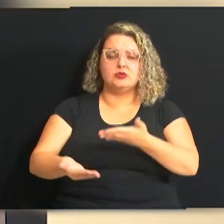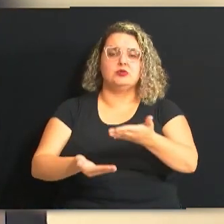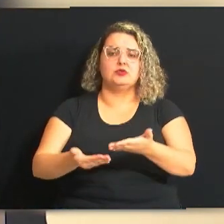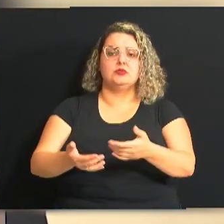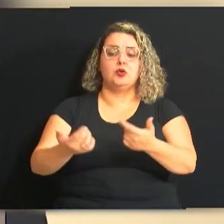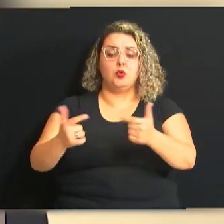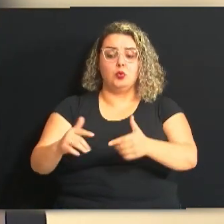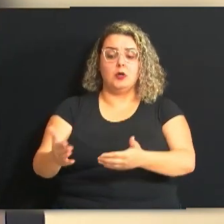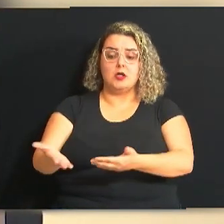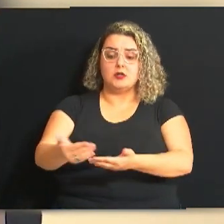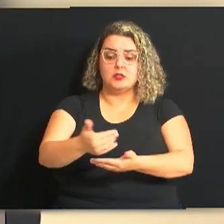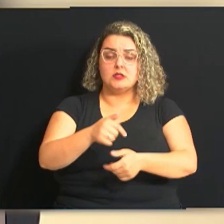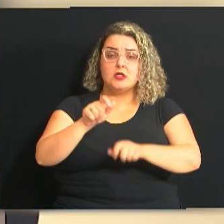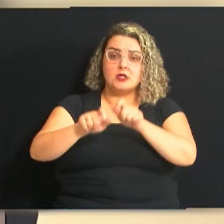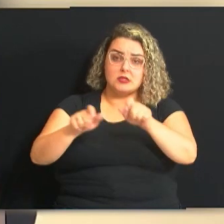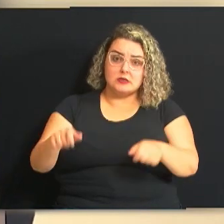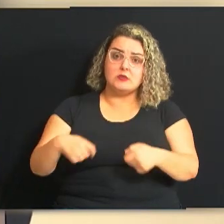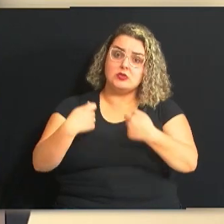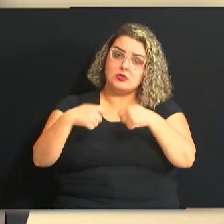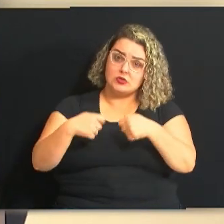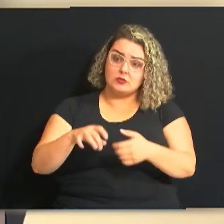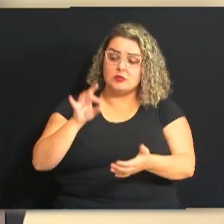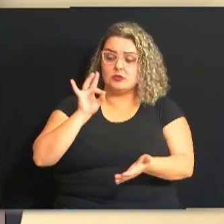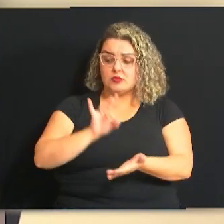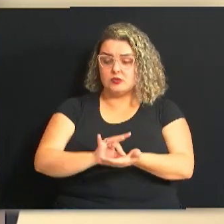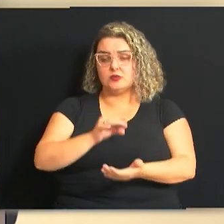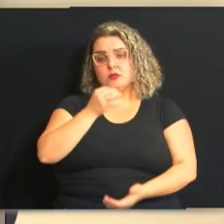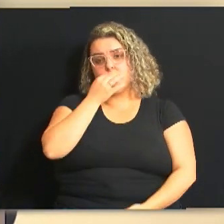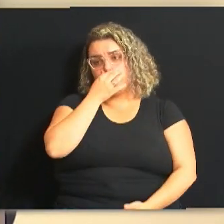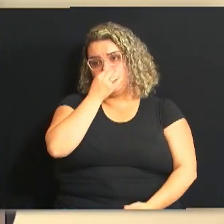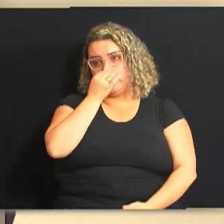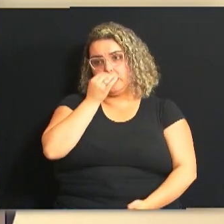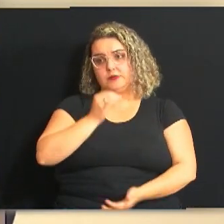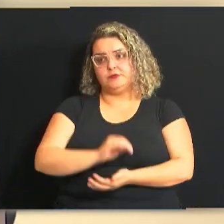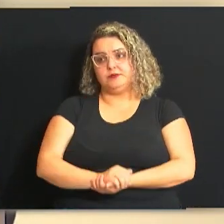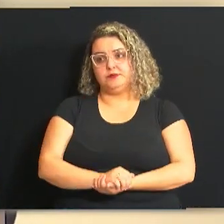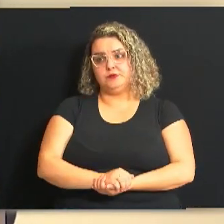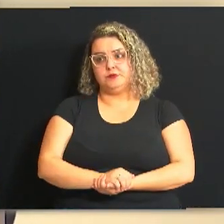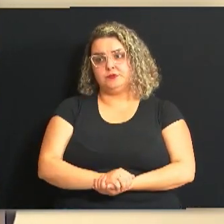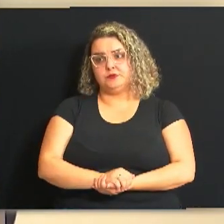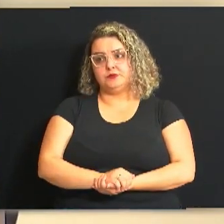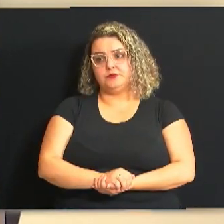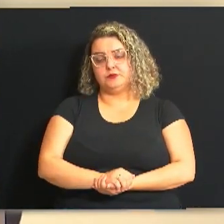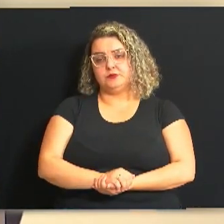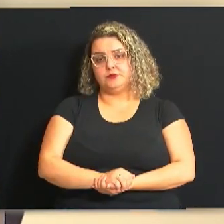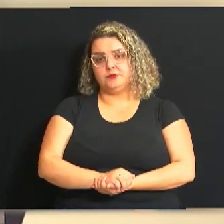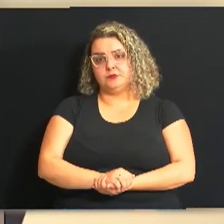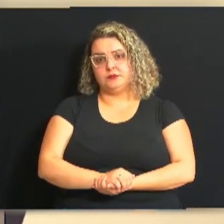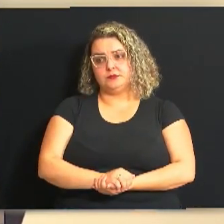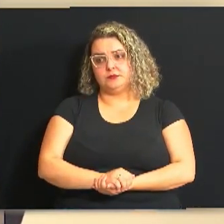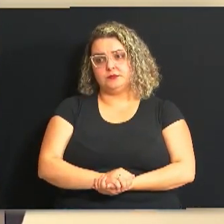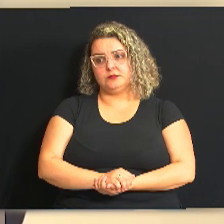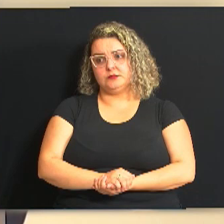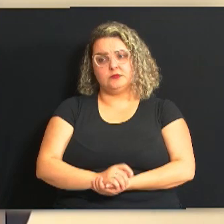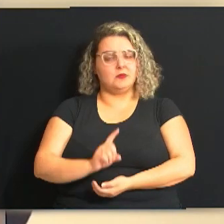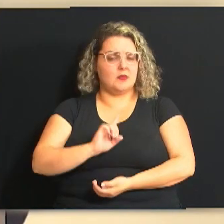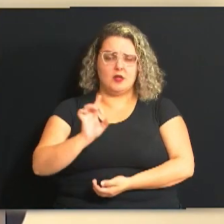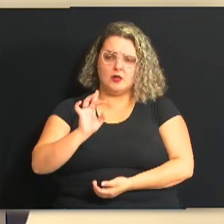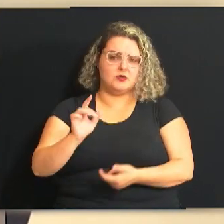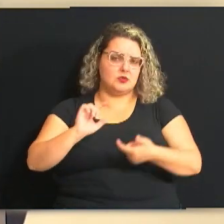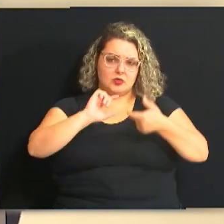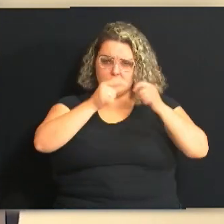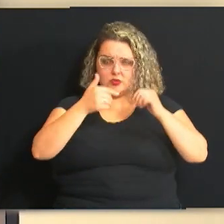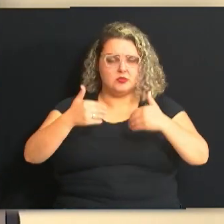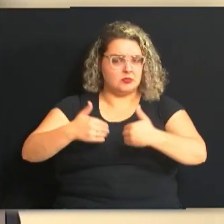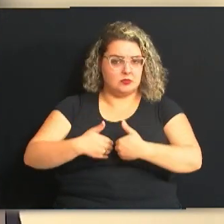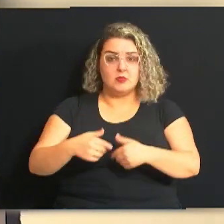das pessoas que precisam, né? Não só os que têm o transtorno do espectro autista, mas